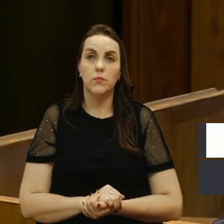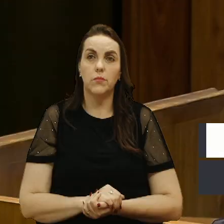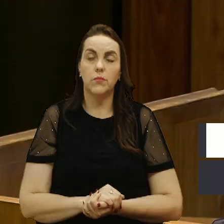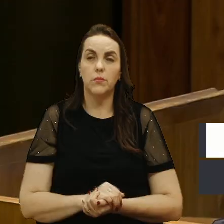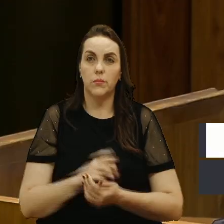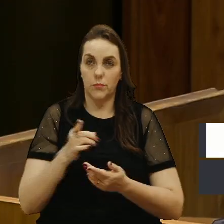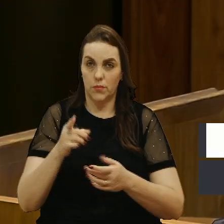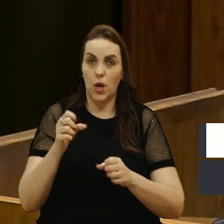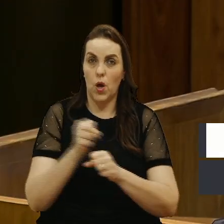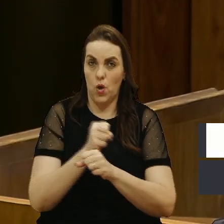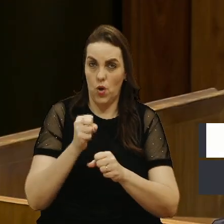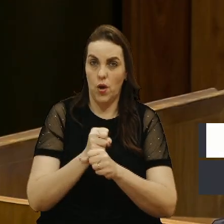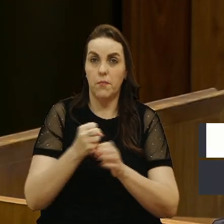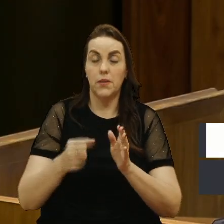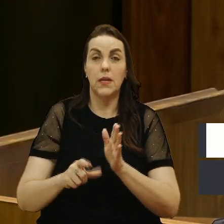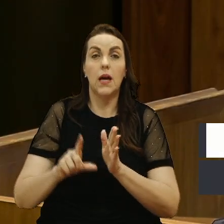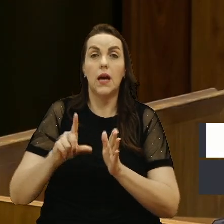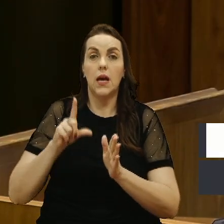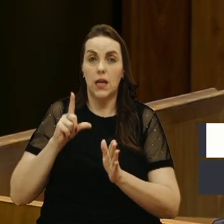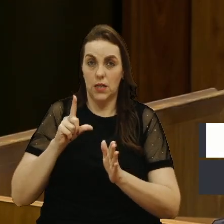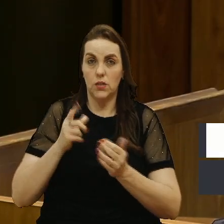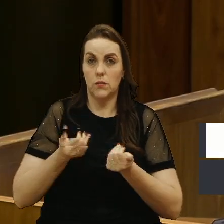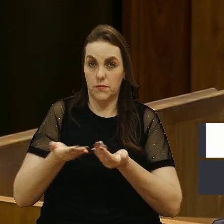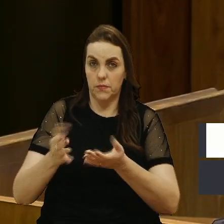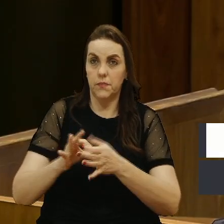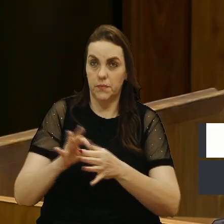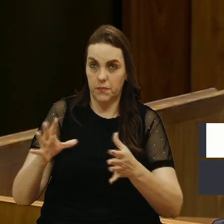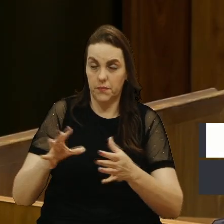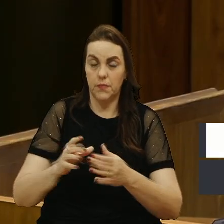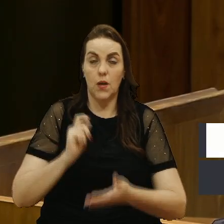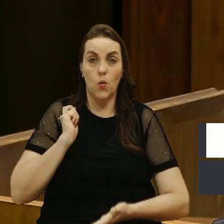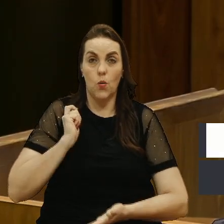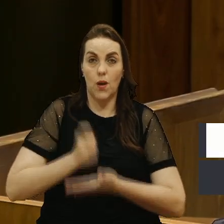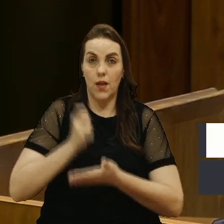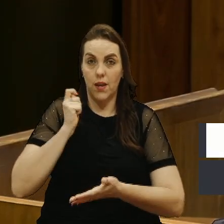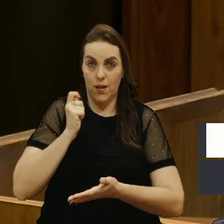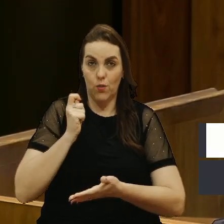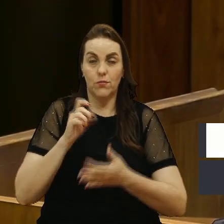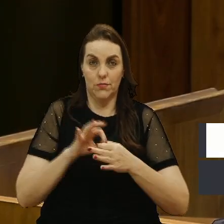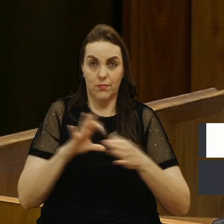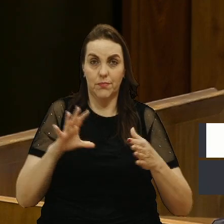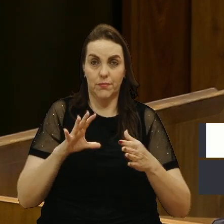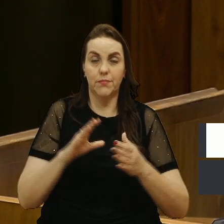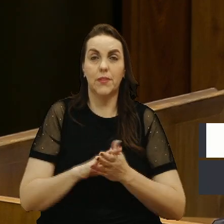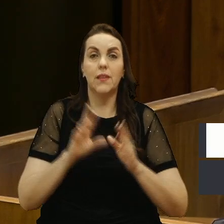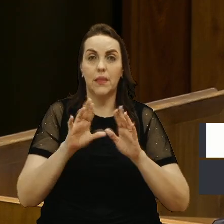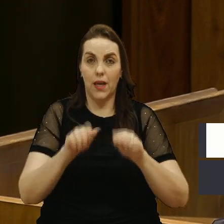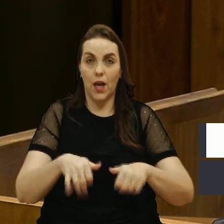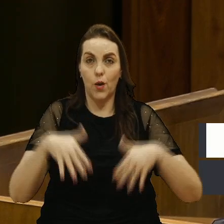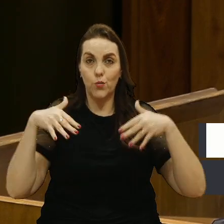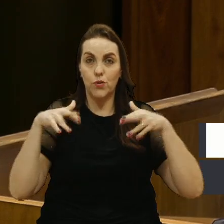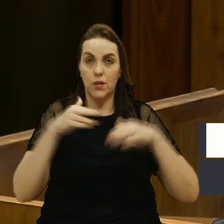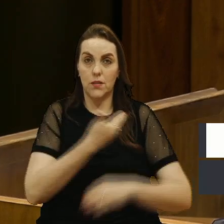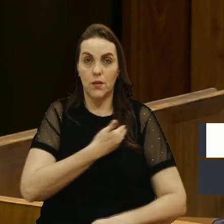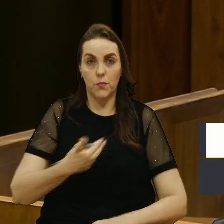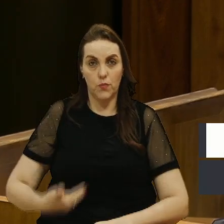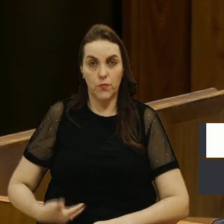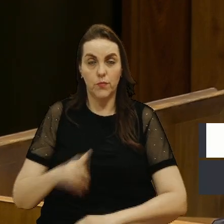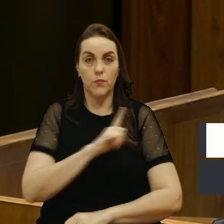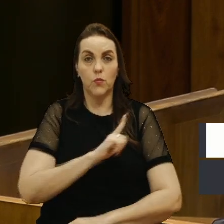Essas obras passam antes da concessão, antes do leilão da concessão, por audiências públicas, né, que é realizada pelo governo do